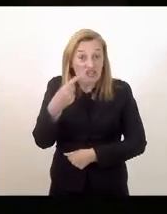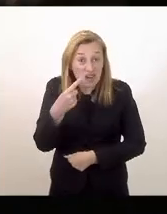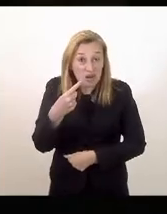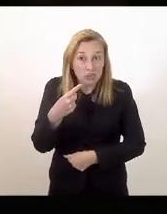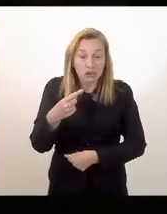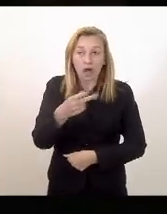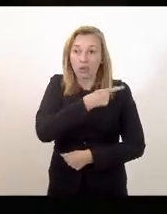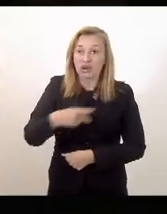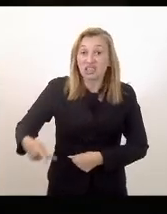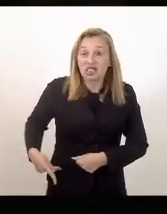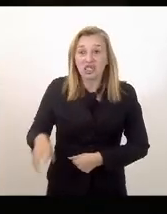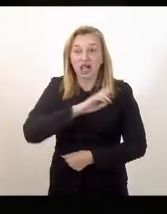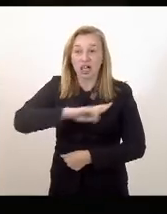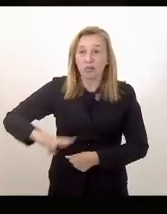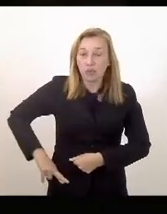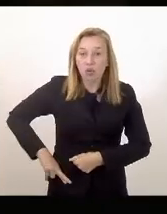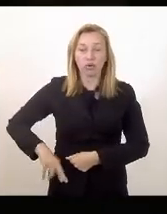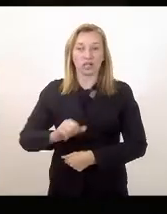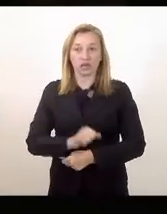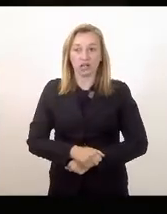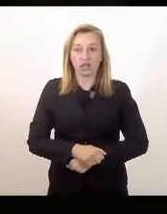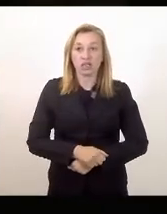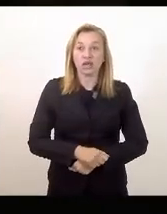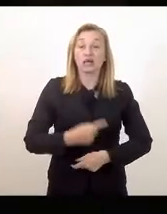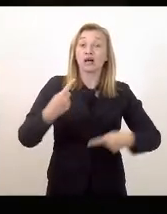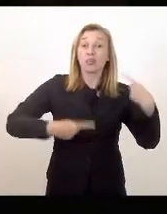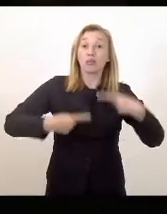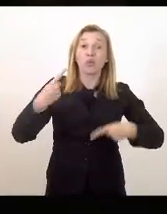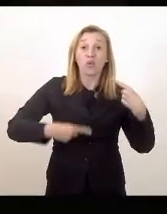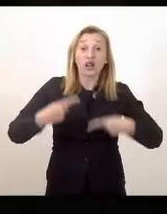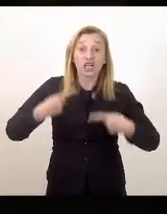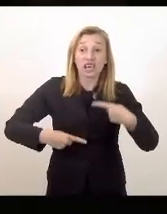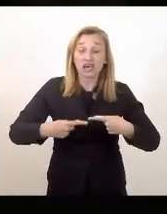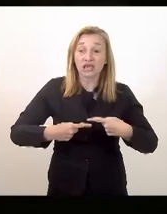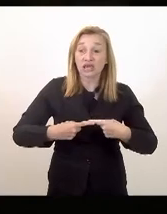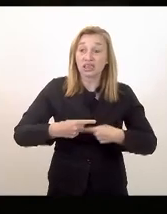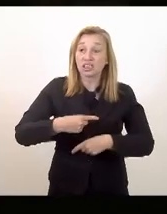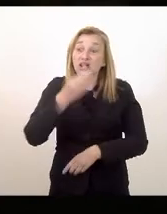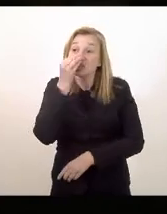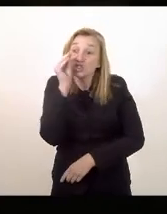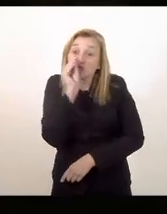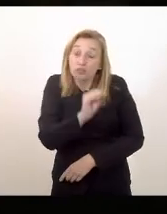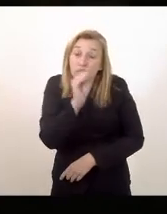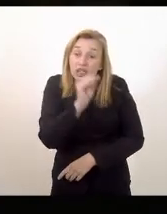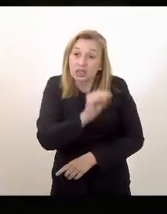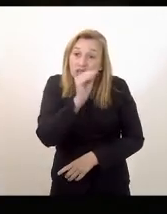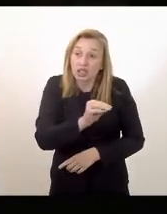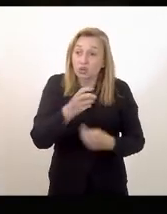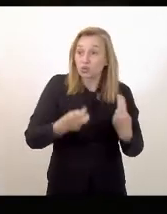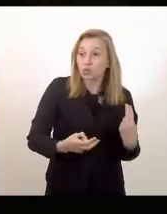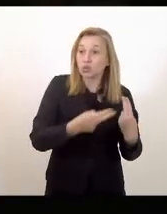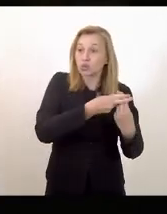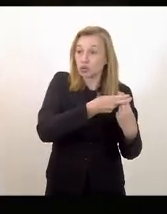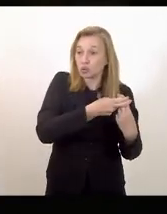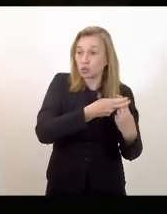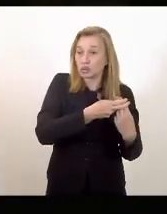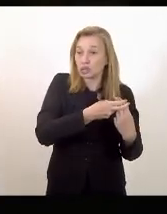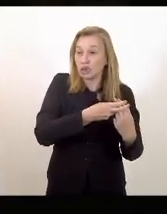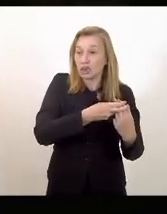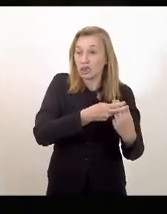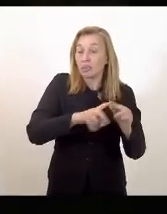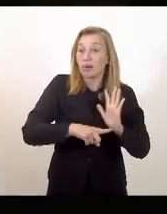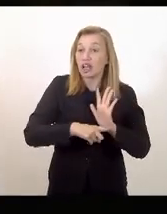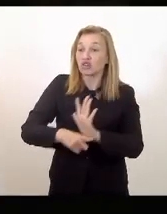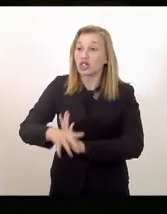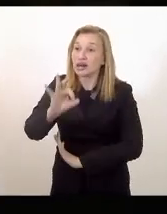presidente da República na política de sucateamento do SUS para favorecer